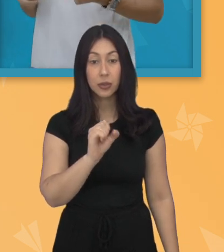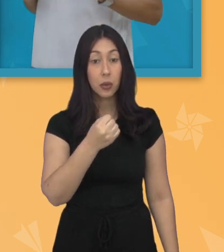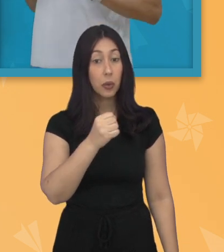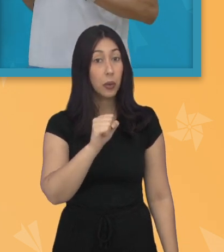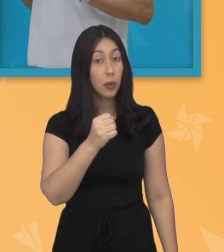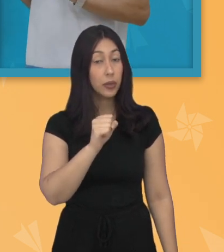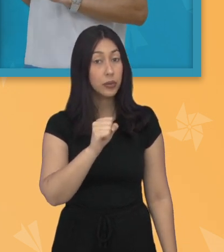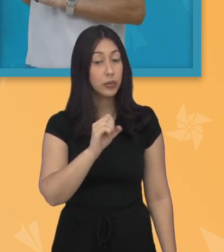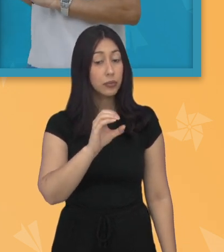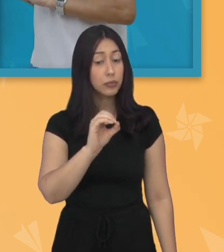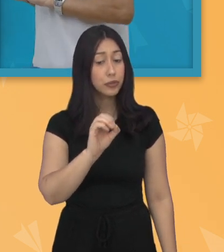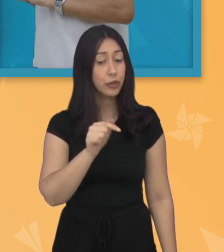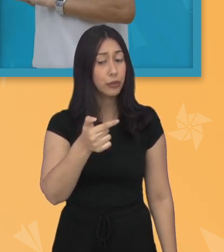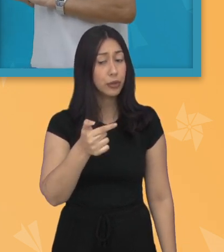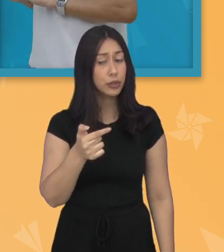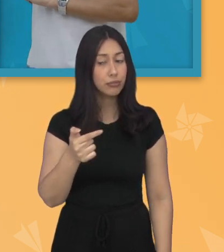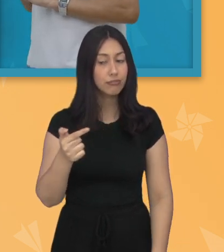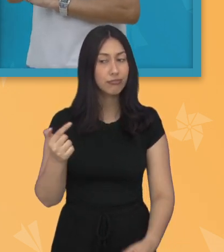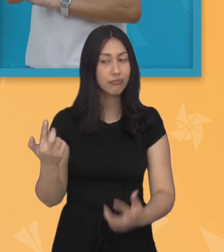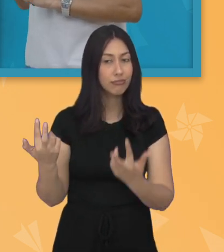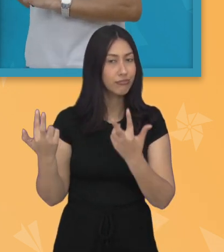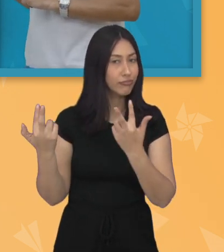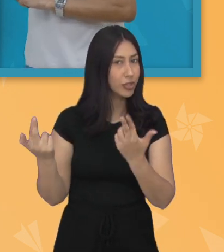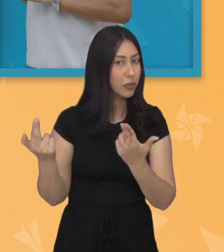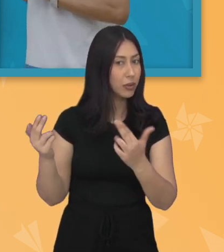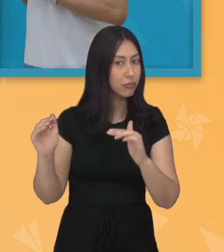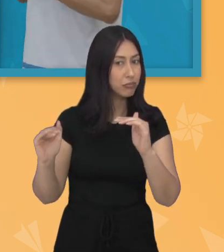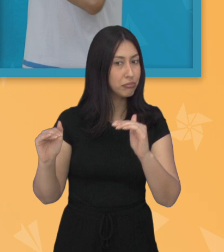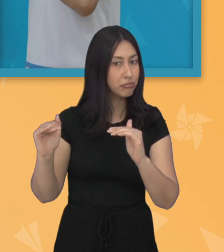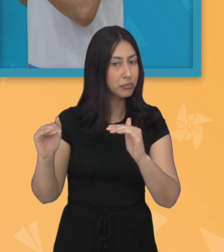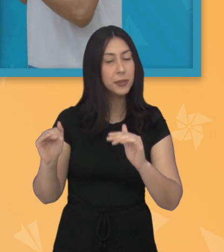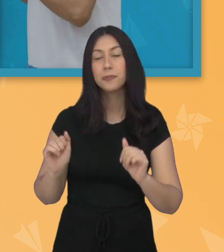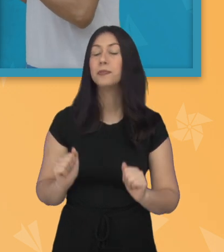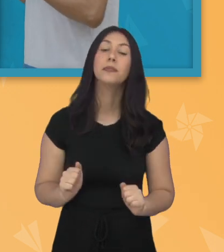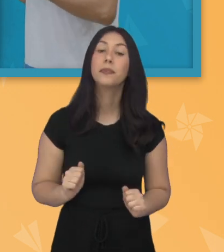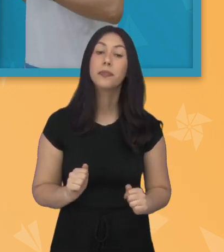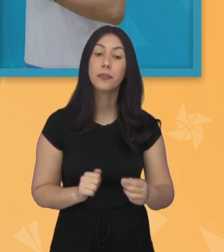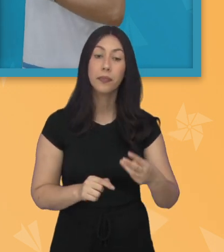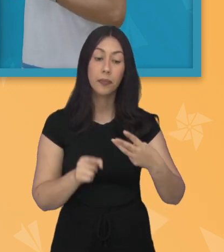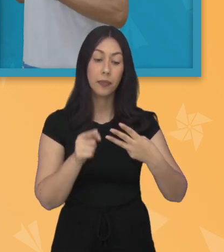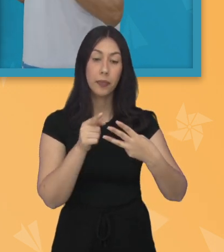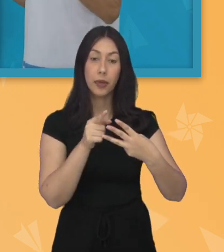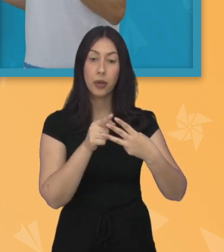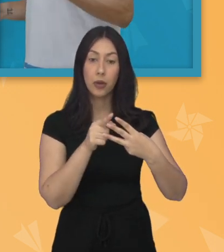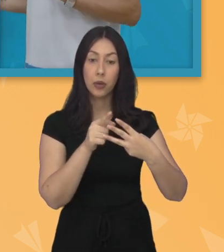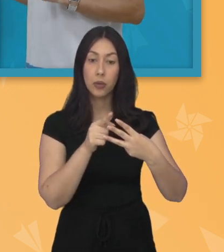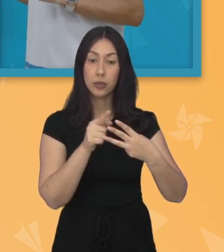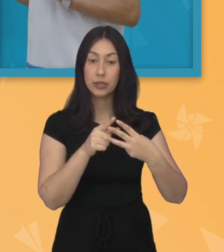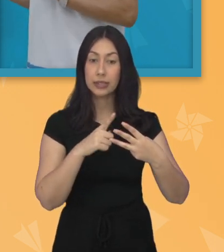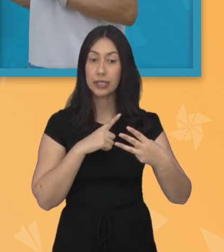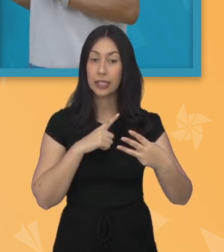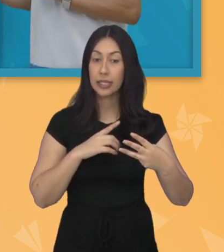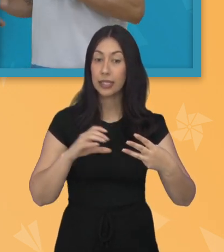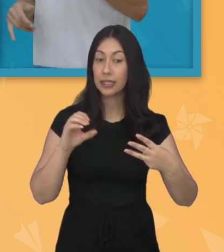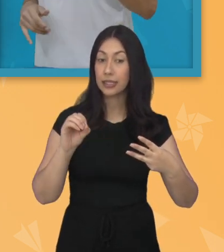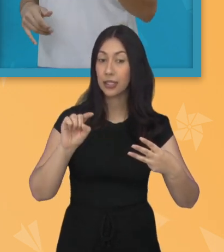oxigênio. Interessante, está na mesma proporção ali, né? Por fim, a amostra 1, a gente